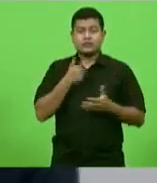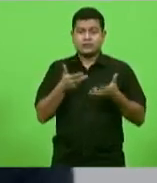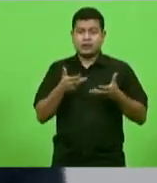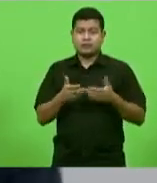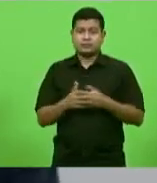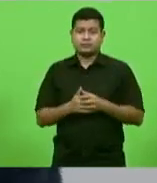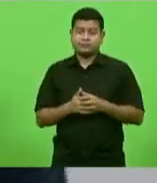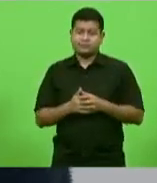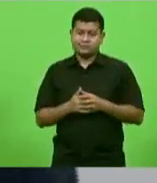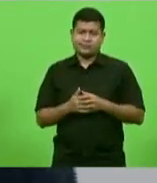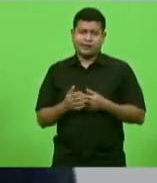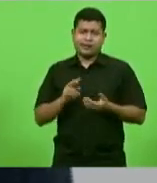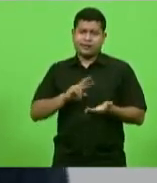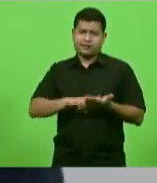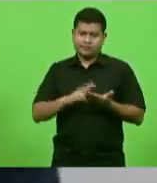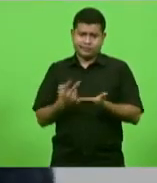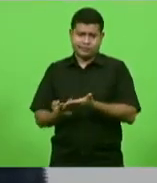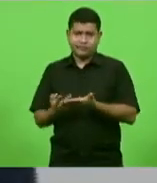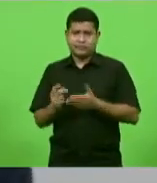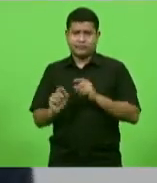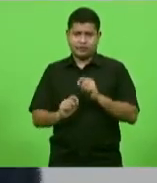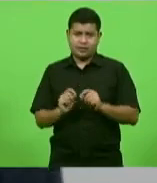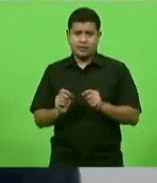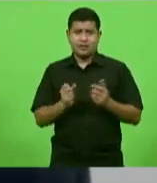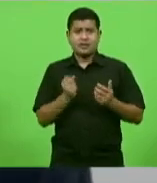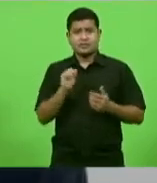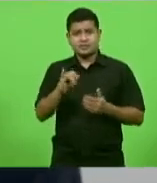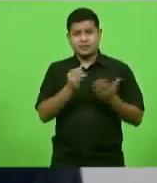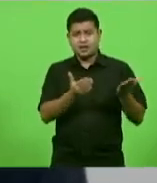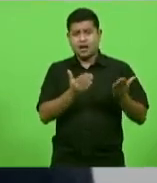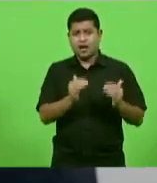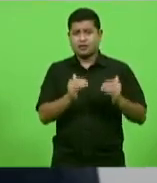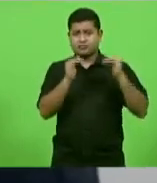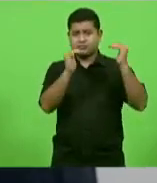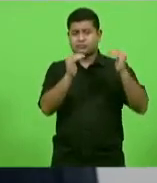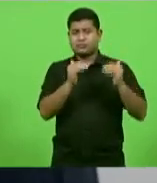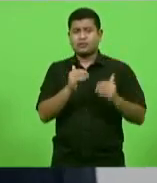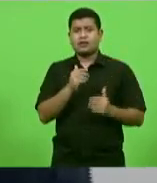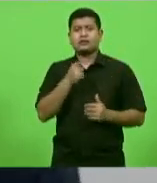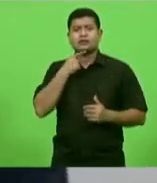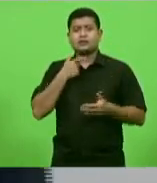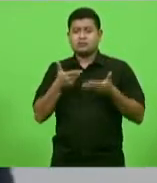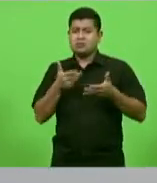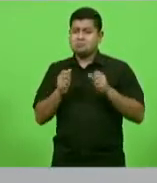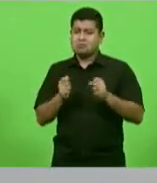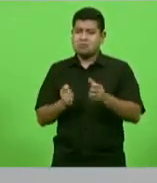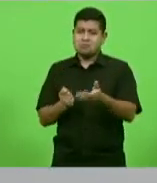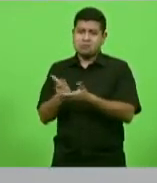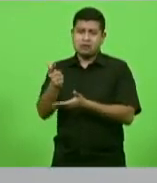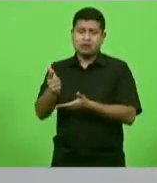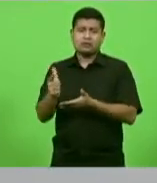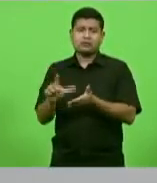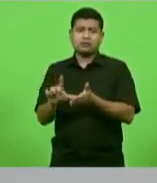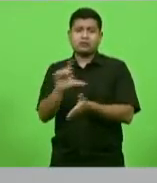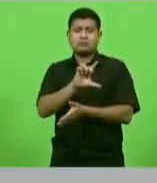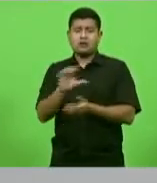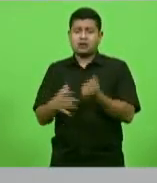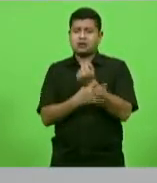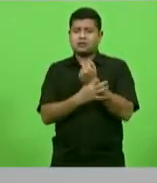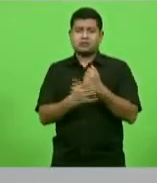miúdos, vamos assim dizer, em havendo motivação da autoridade competente, poderia haver o pagamento antecipado, contudo sem as